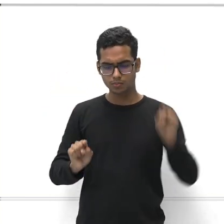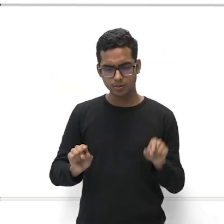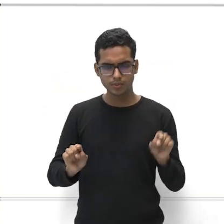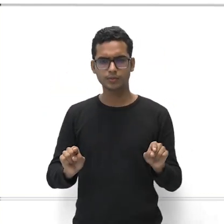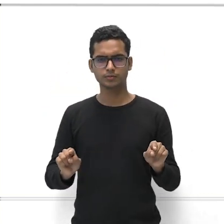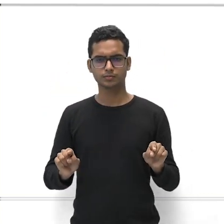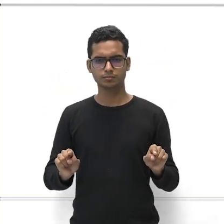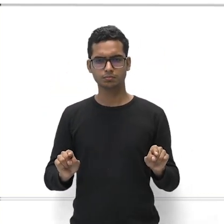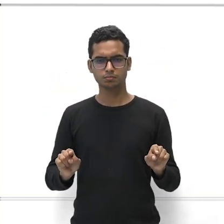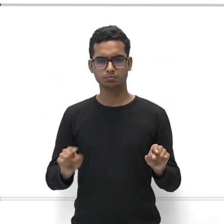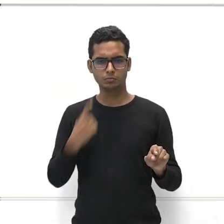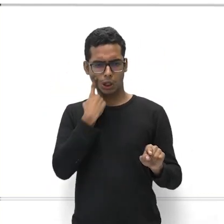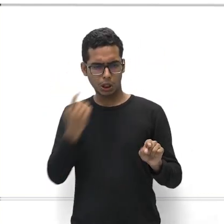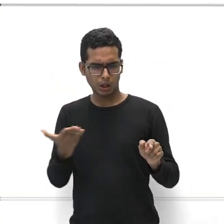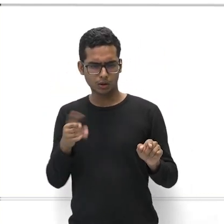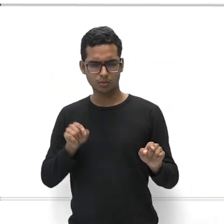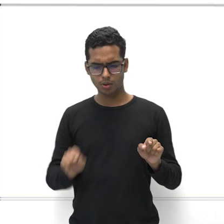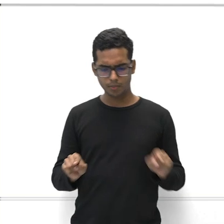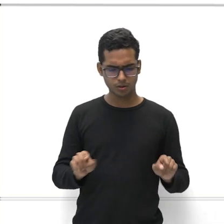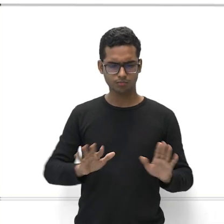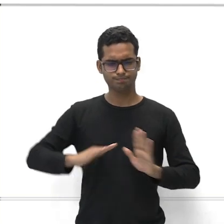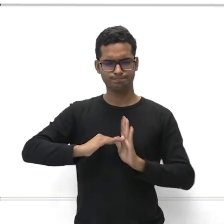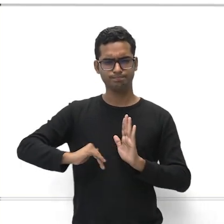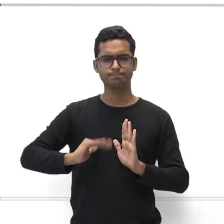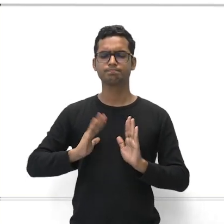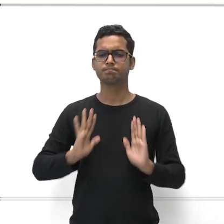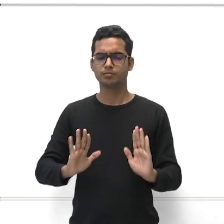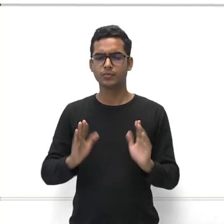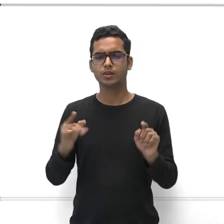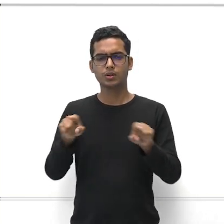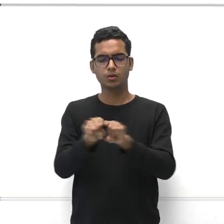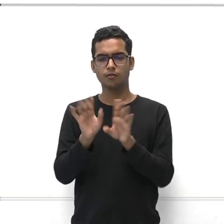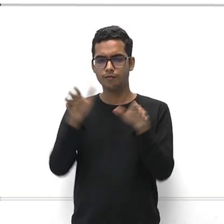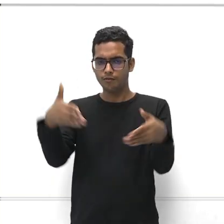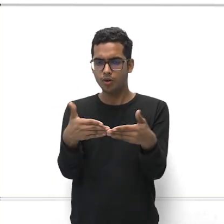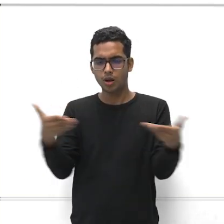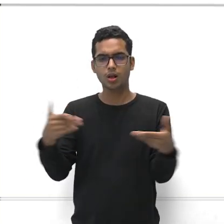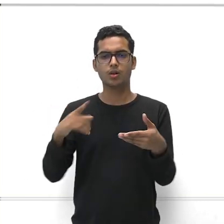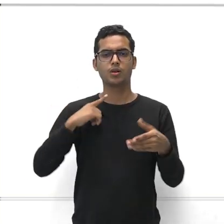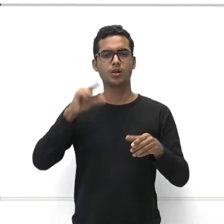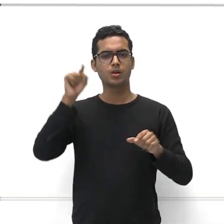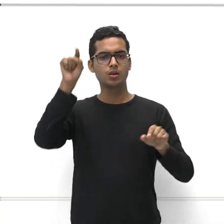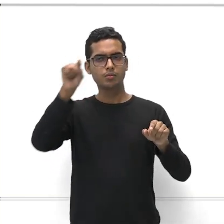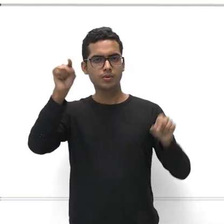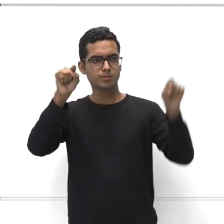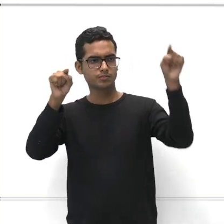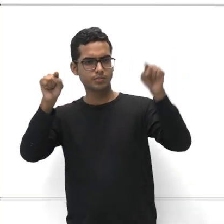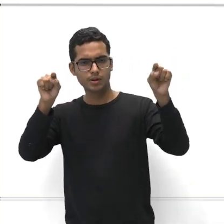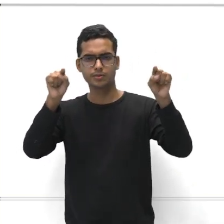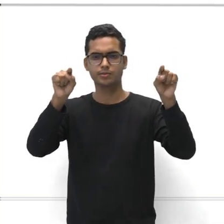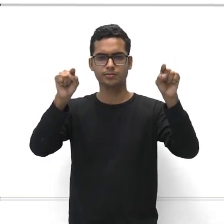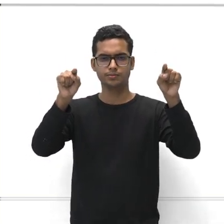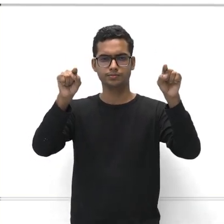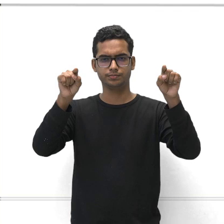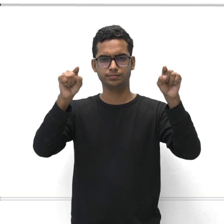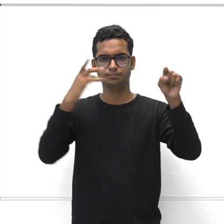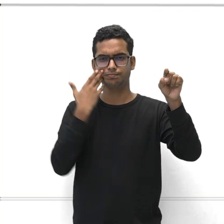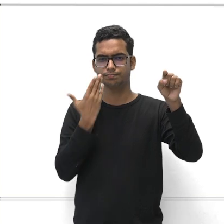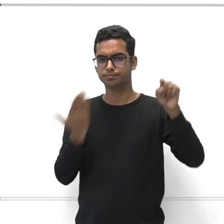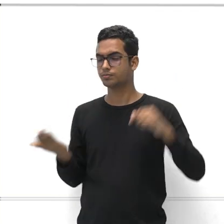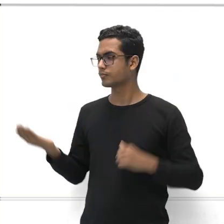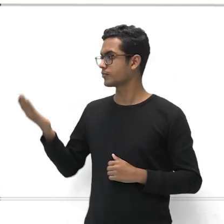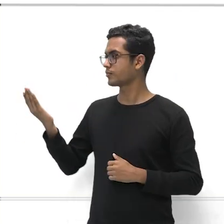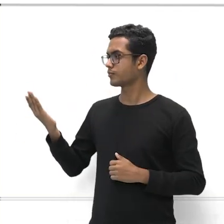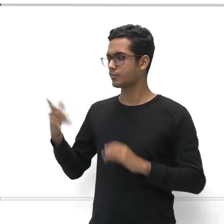não vão nos interessar. Então, vamos determinar aqui os pontos de interseção entre as circunferências e essas duas